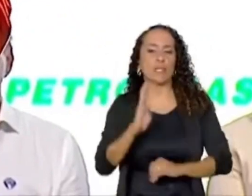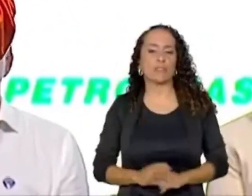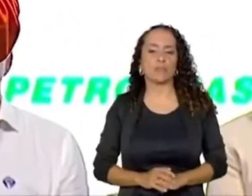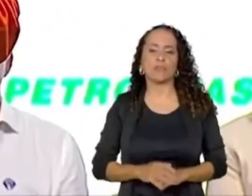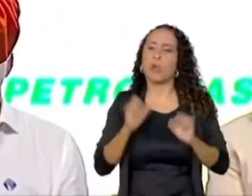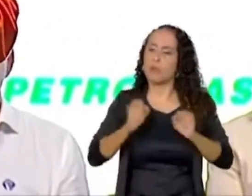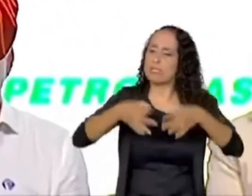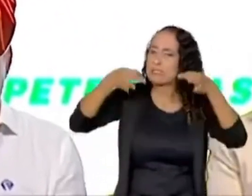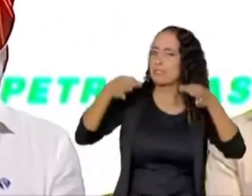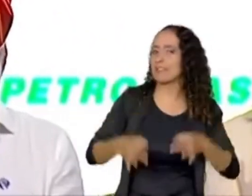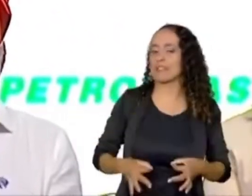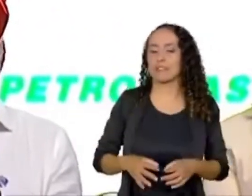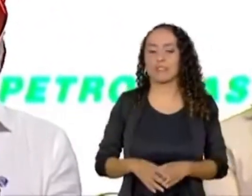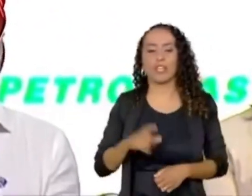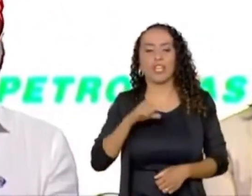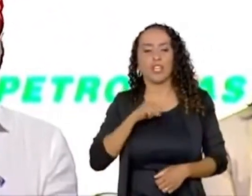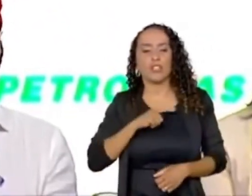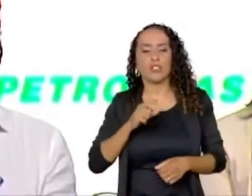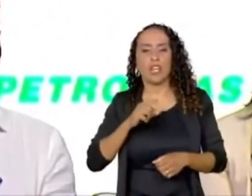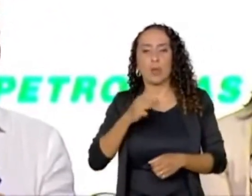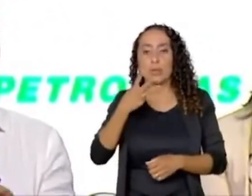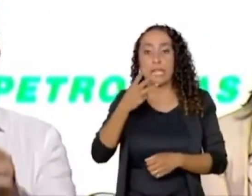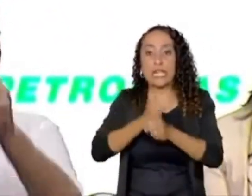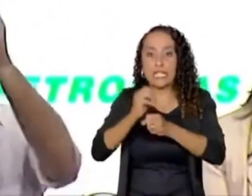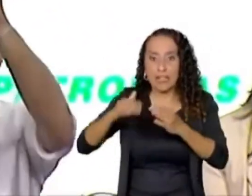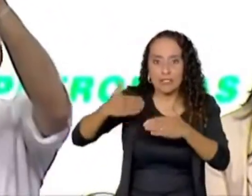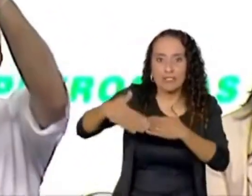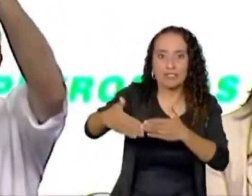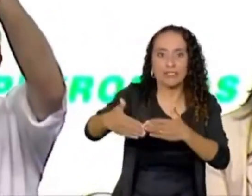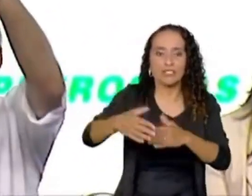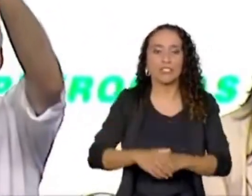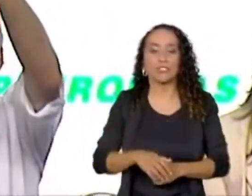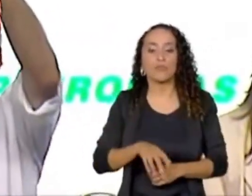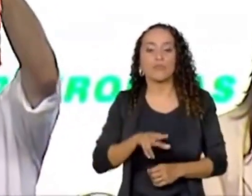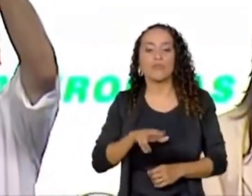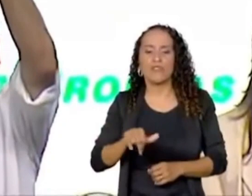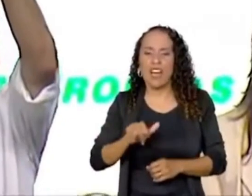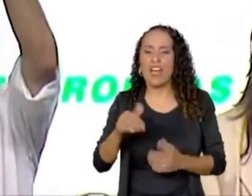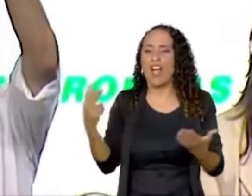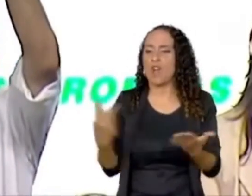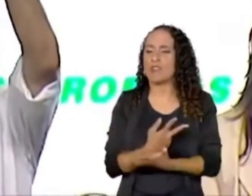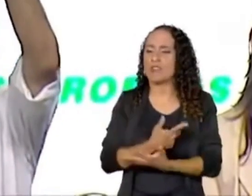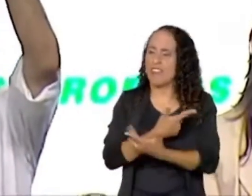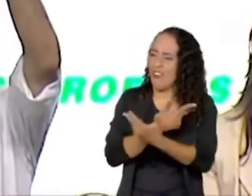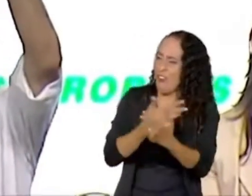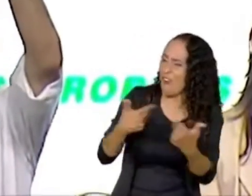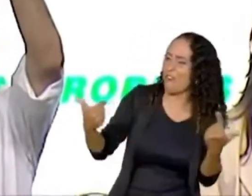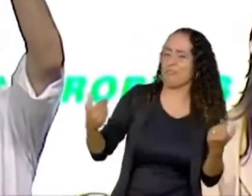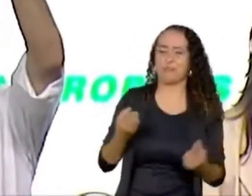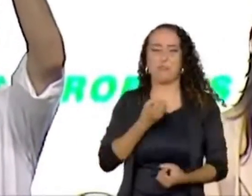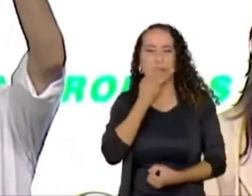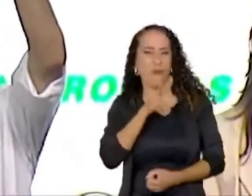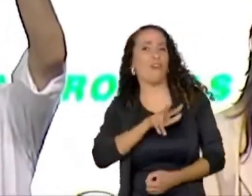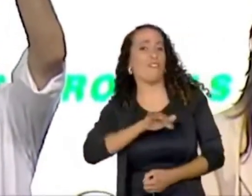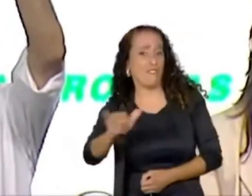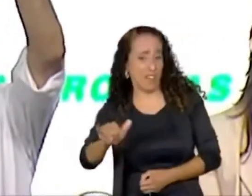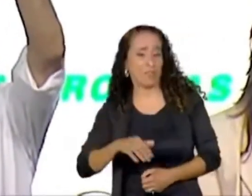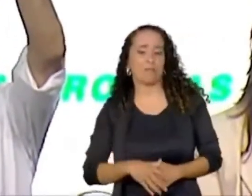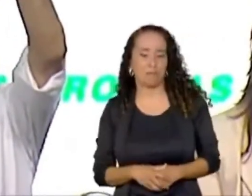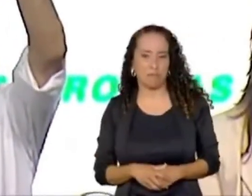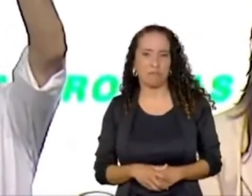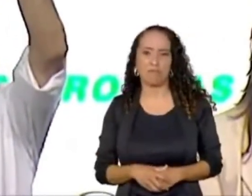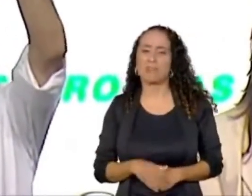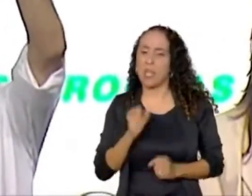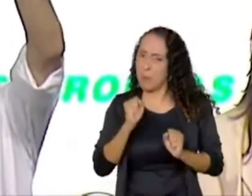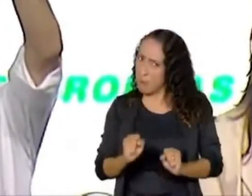ter certeza, eu tenho mais 3 anos de mandato e vai acontecer muita coisa boa nesse país, muita coisa boa nesse país, pode